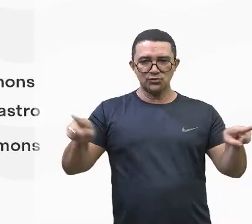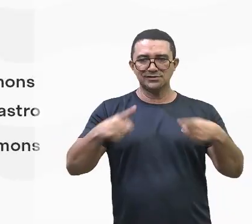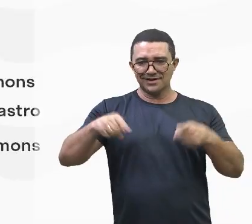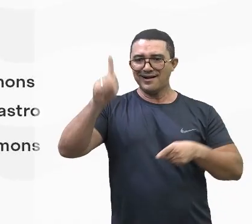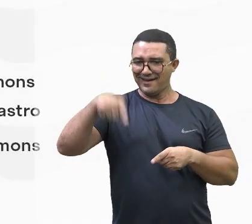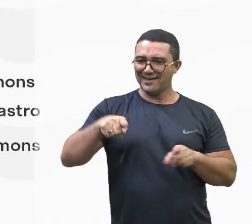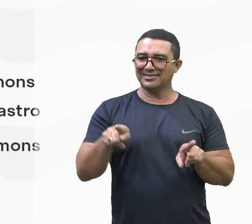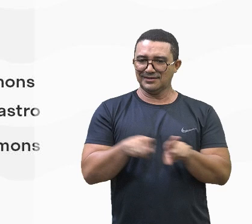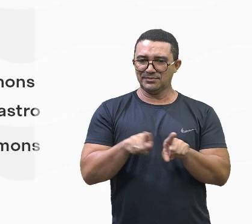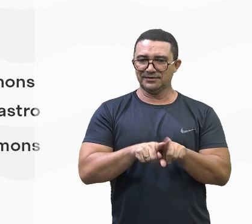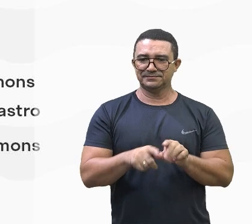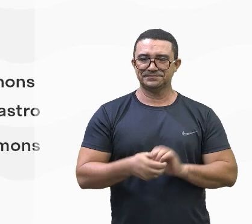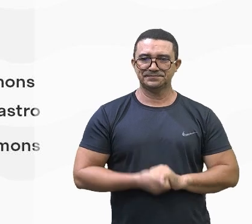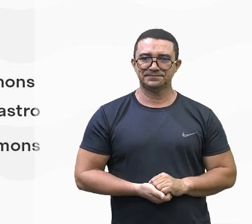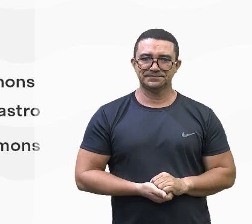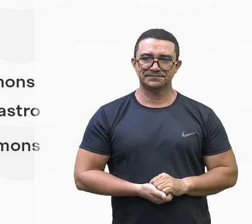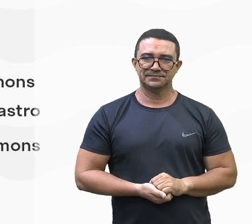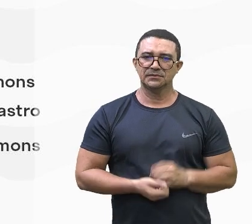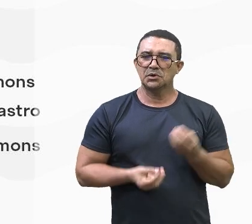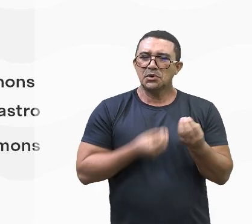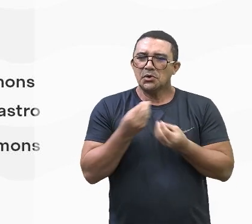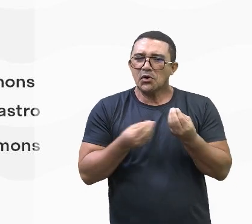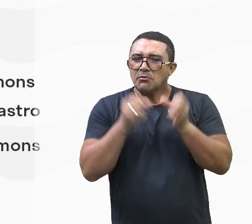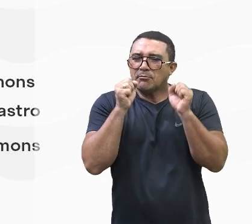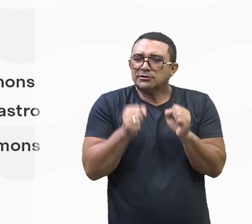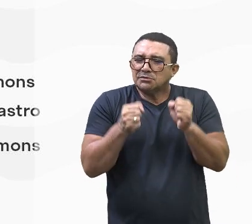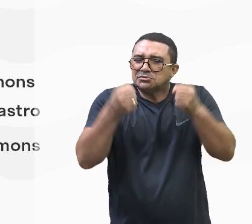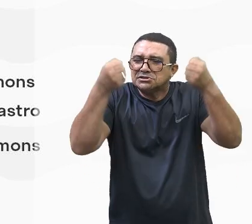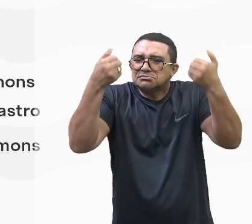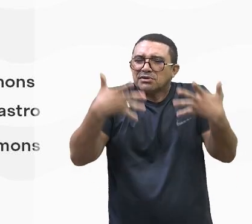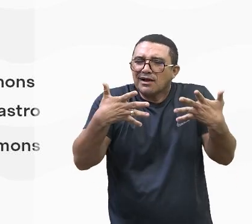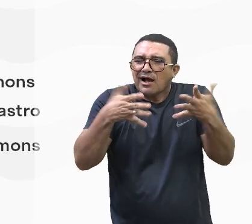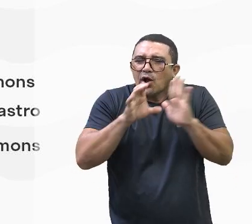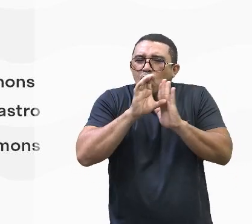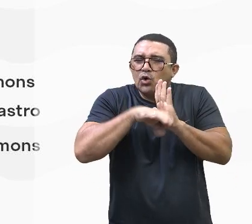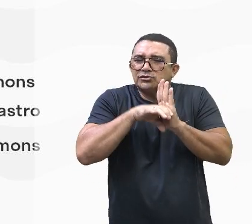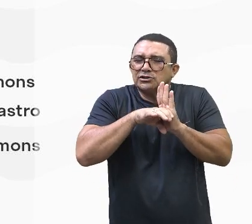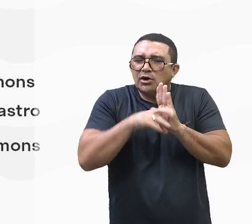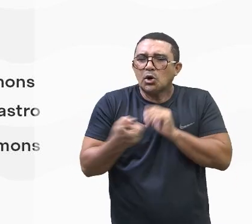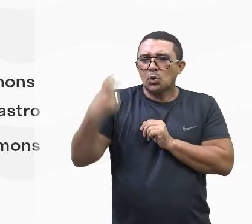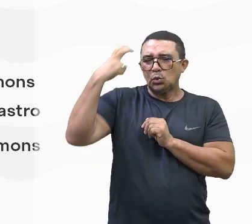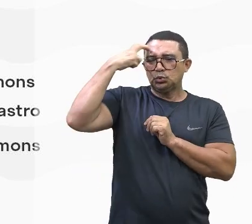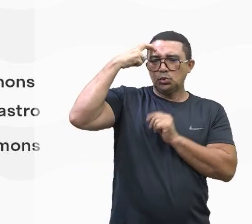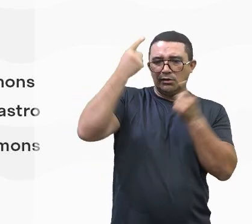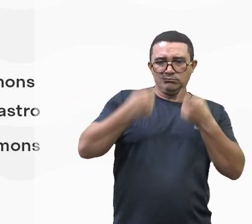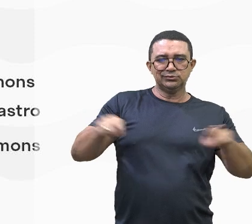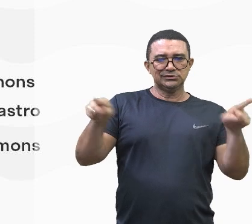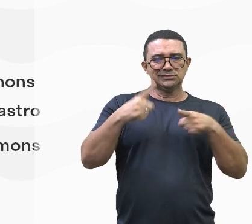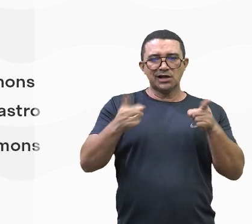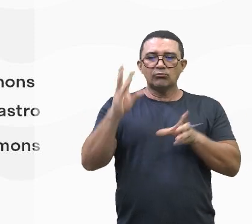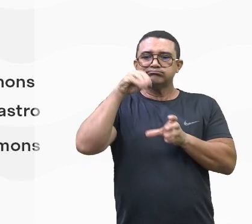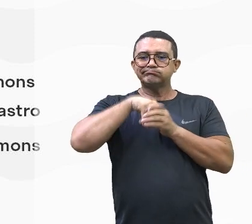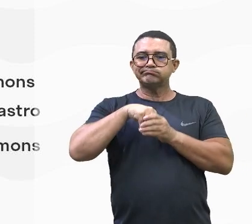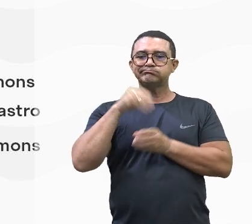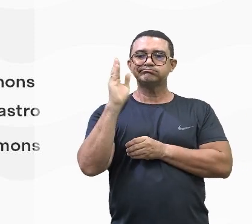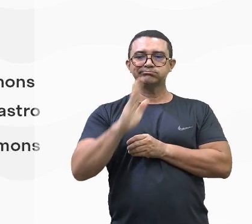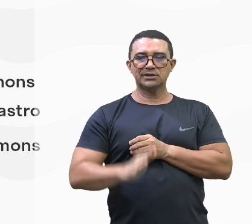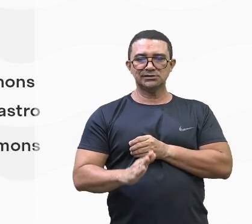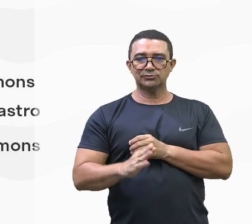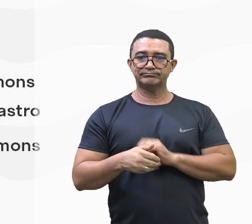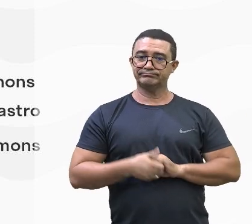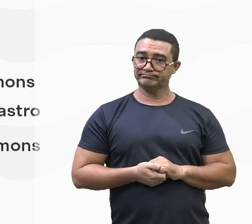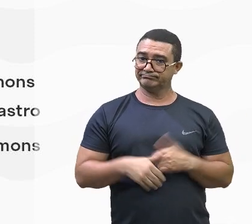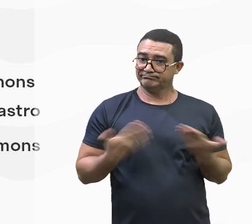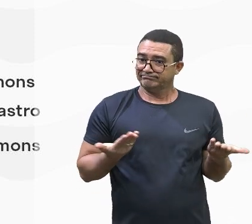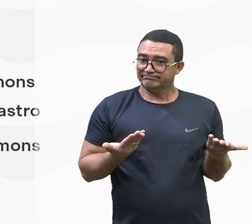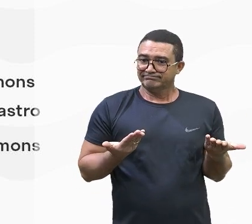comigo. Como podemos definir a cultura musical no Brasil? A cultura musical no Brasil pode ser descrita através de